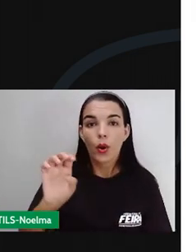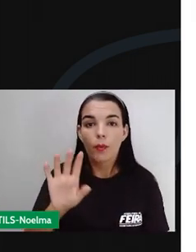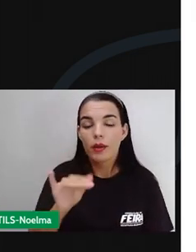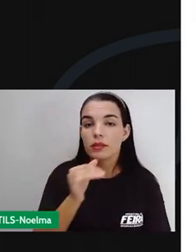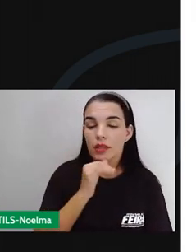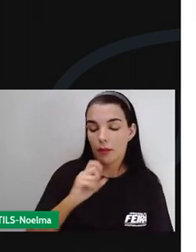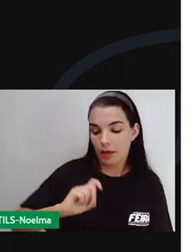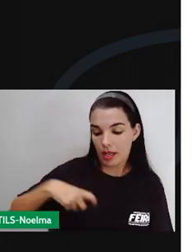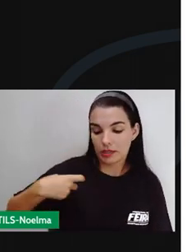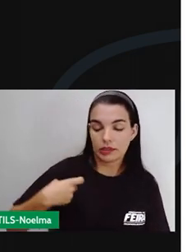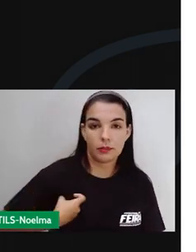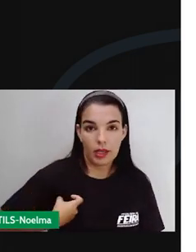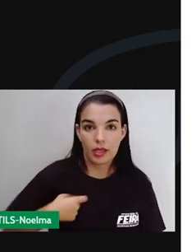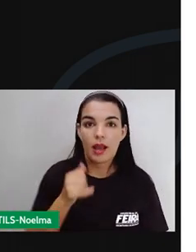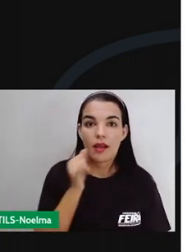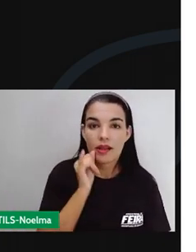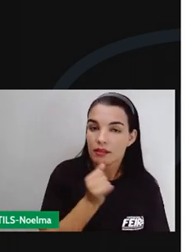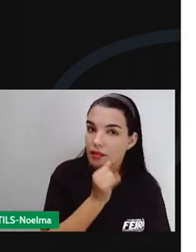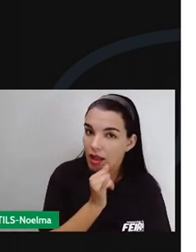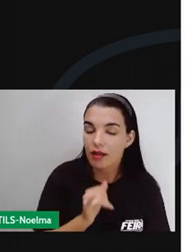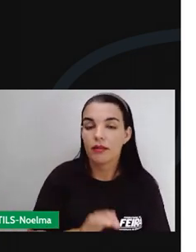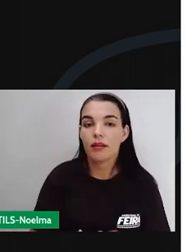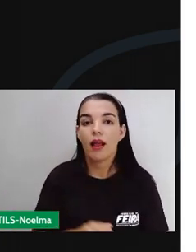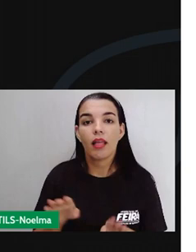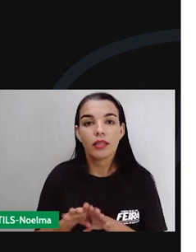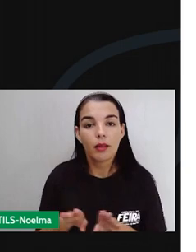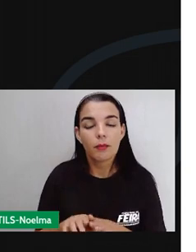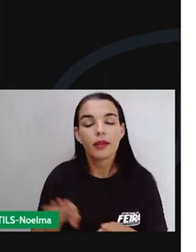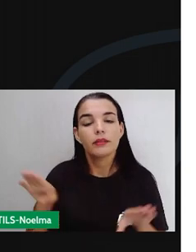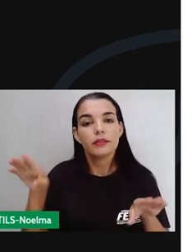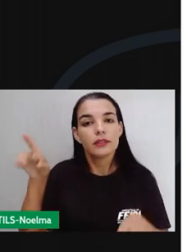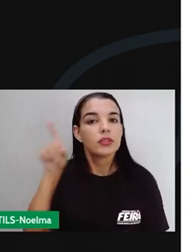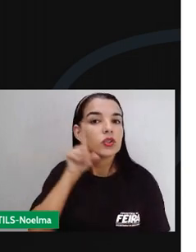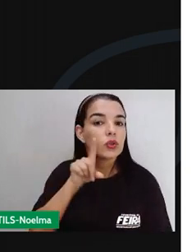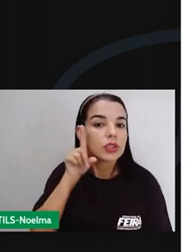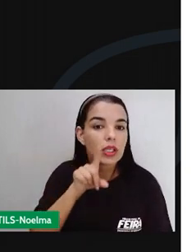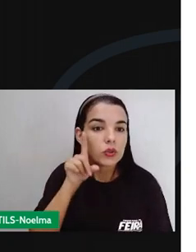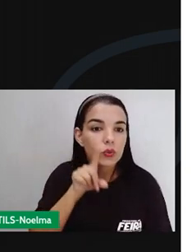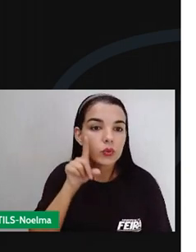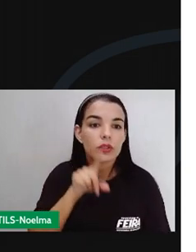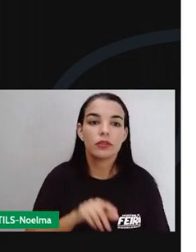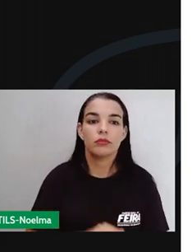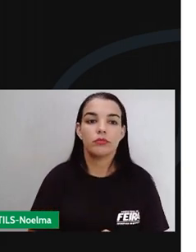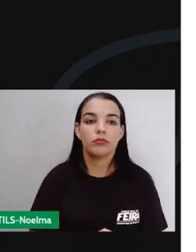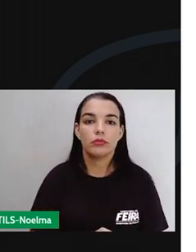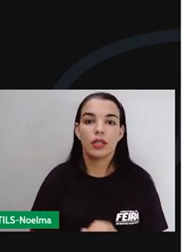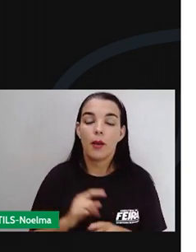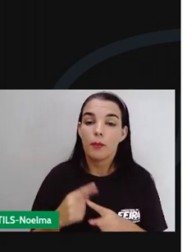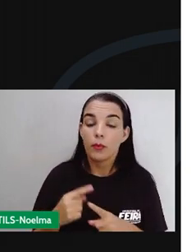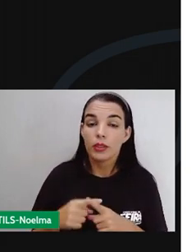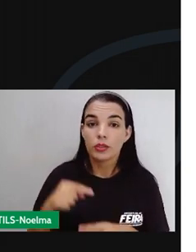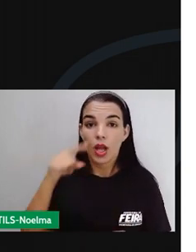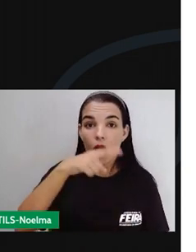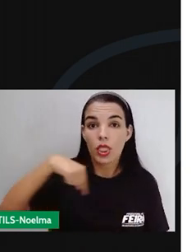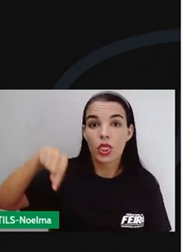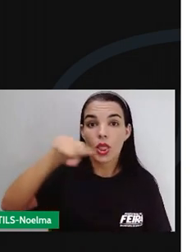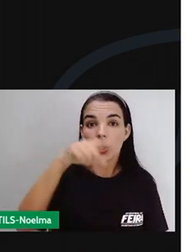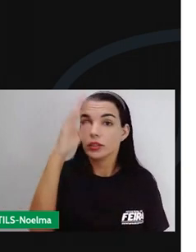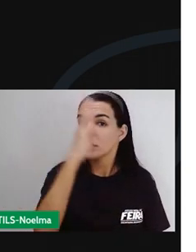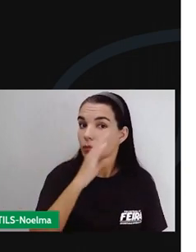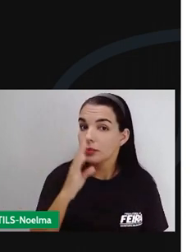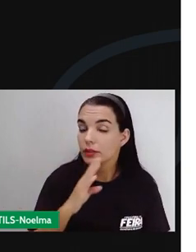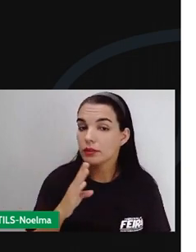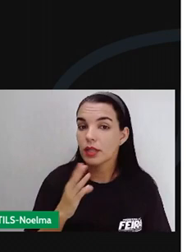Espanha e Itália, além, é claro, de norte-americanos. É por isso que nós brasileiros somos tão